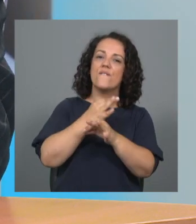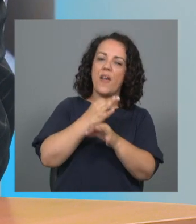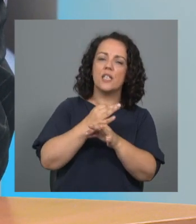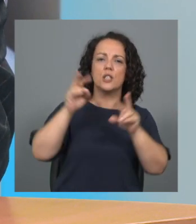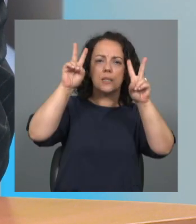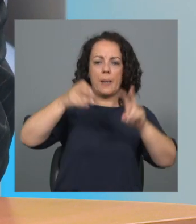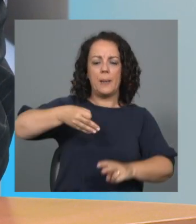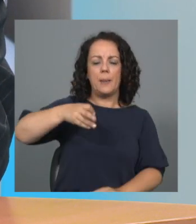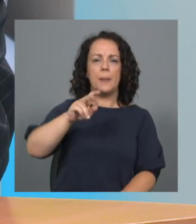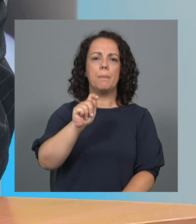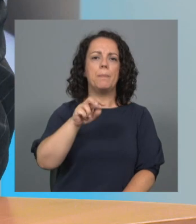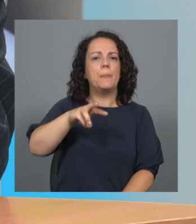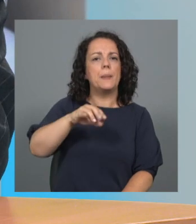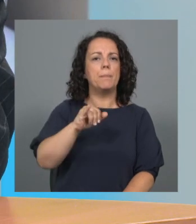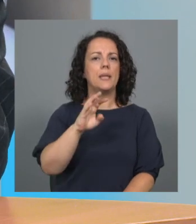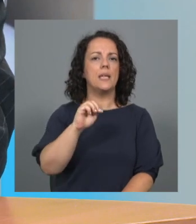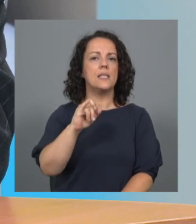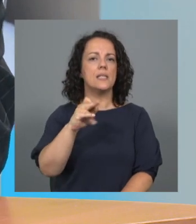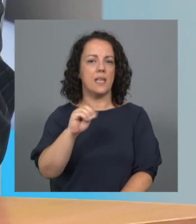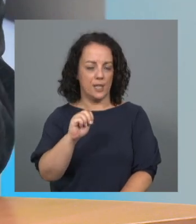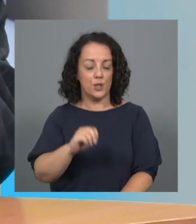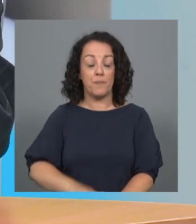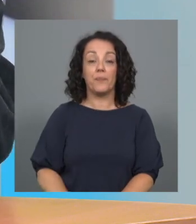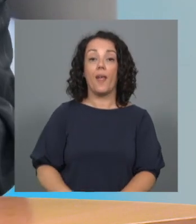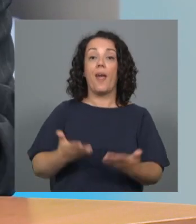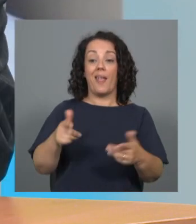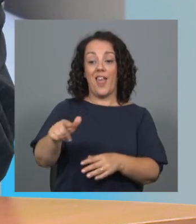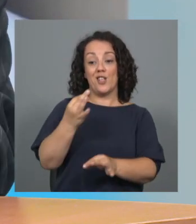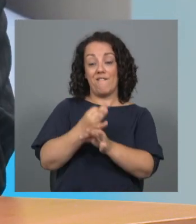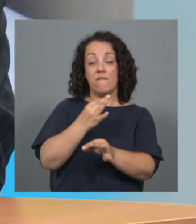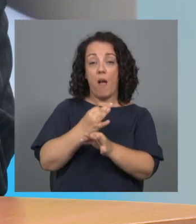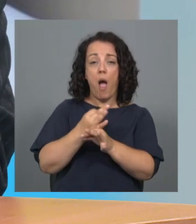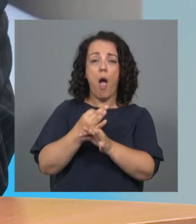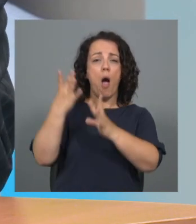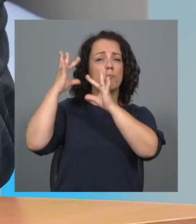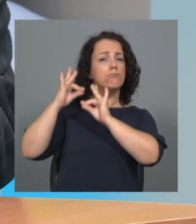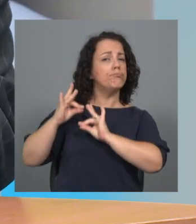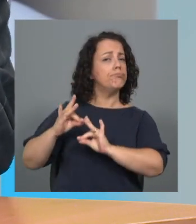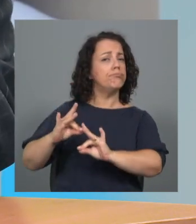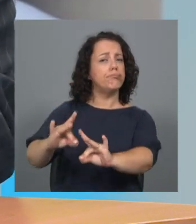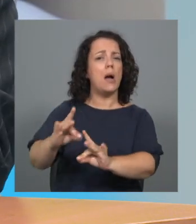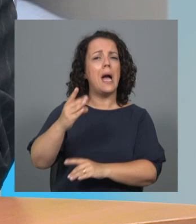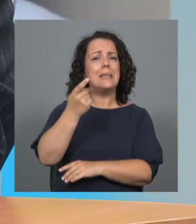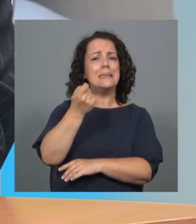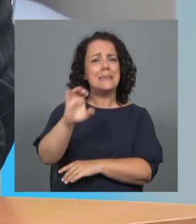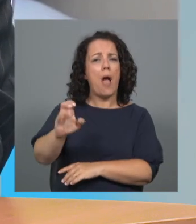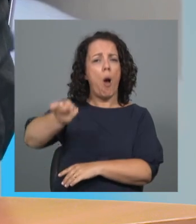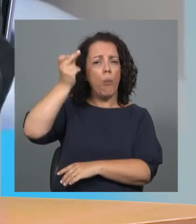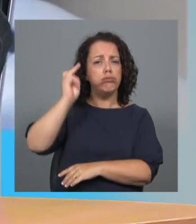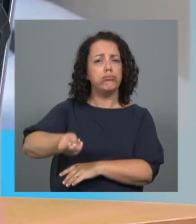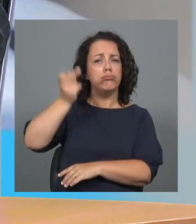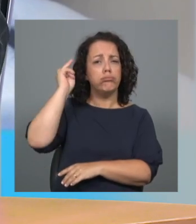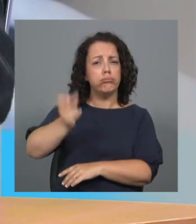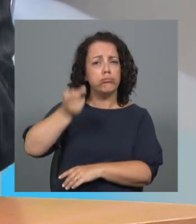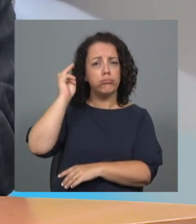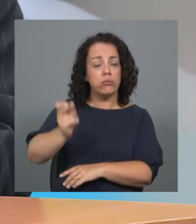aqui no nosso espaço, muitas destas festas perduraram durante séculos e mais tarde foram